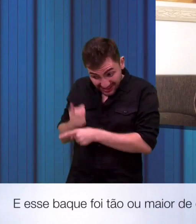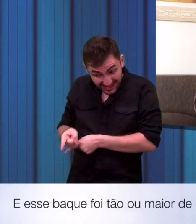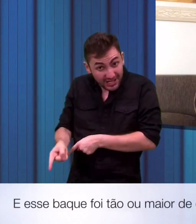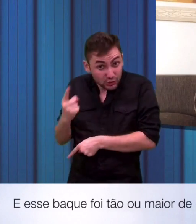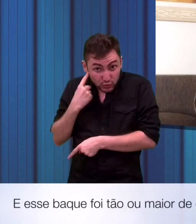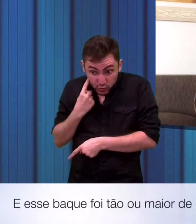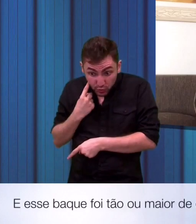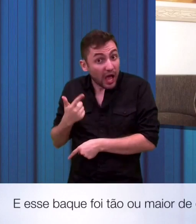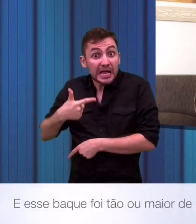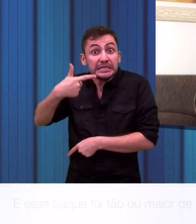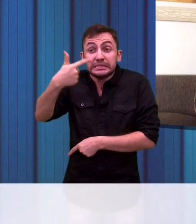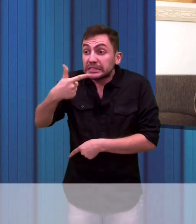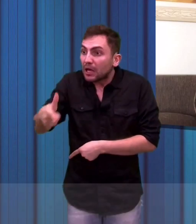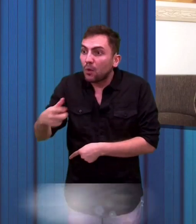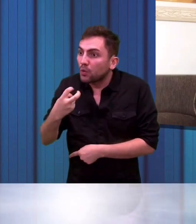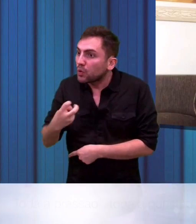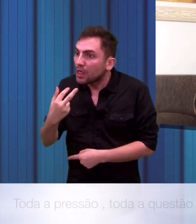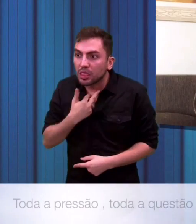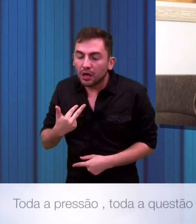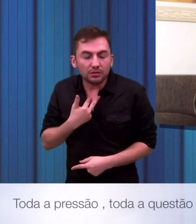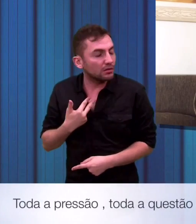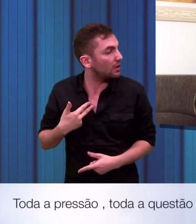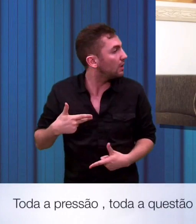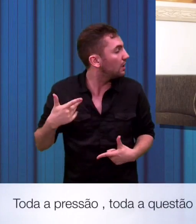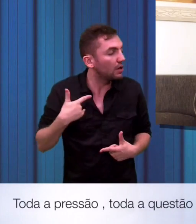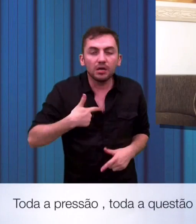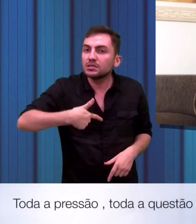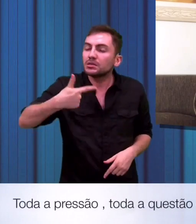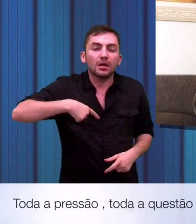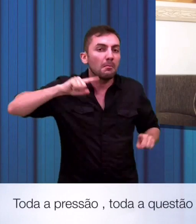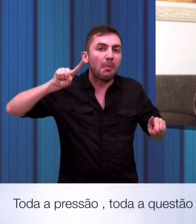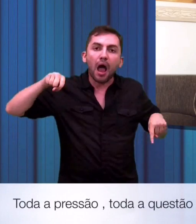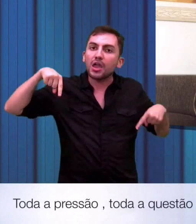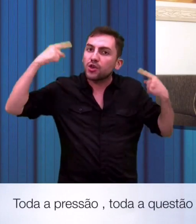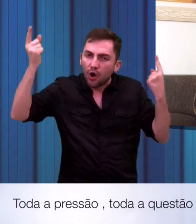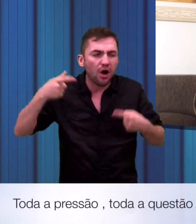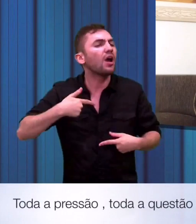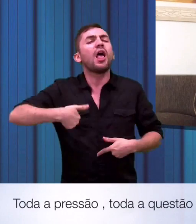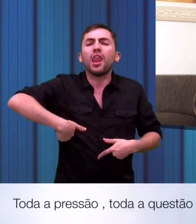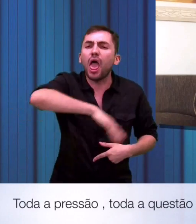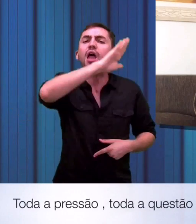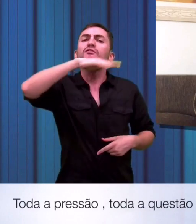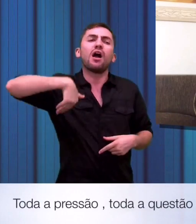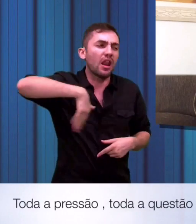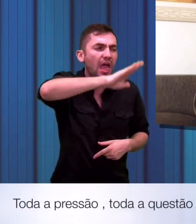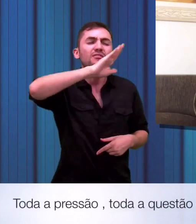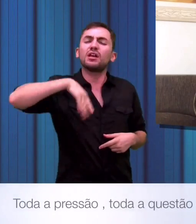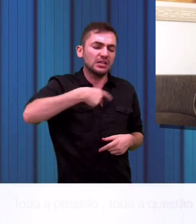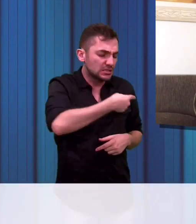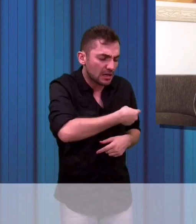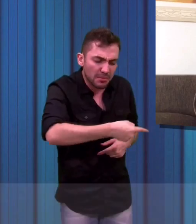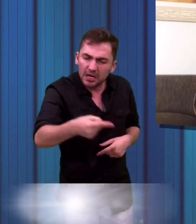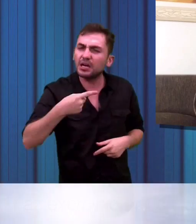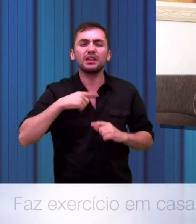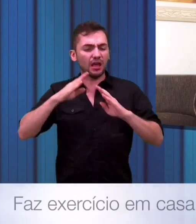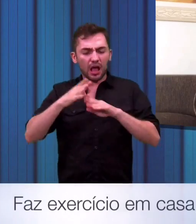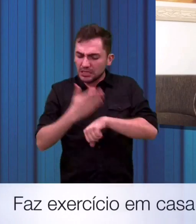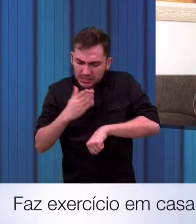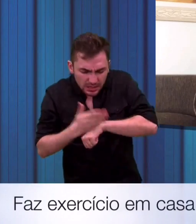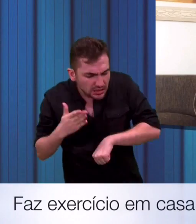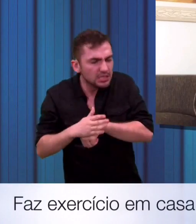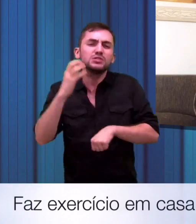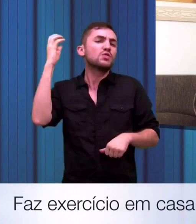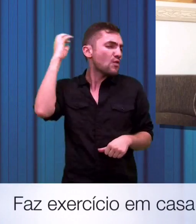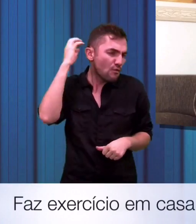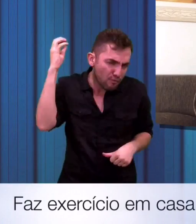do que quando eu descobri que o Guilherme era surdo. Toda a pressão, toda a questão de levar o Guilherme várias vezes por semana. Faz exercício